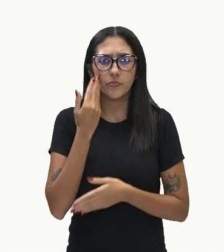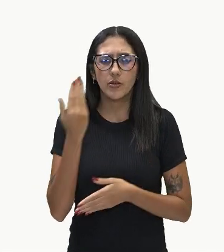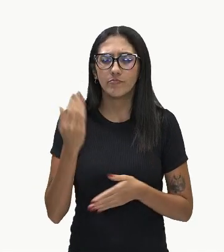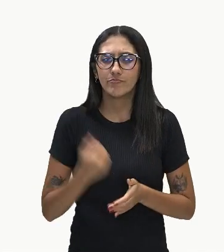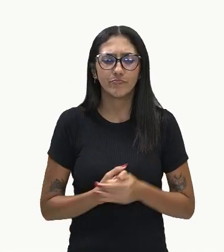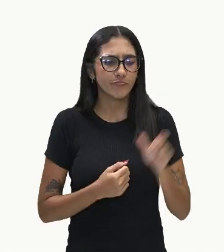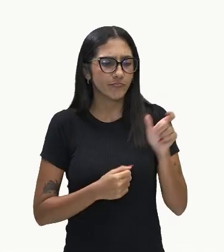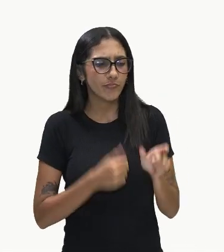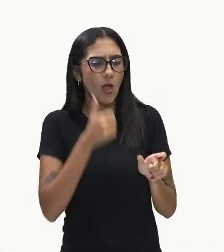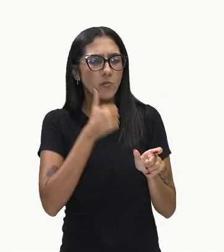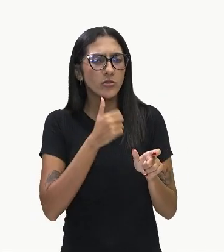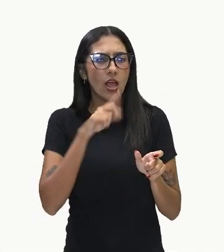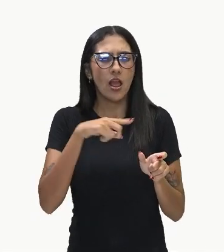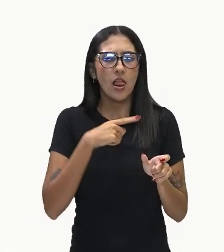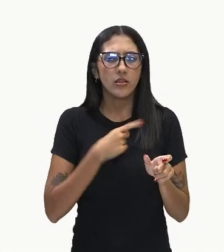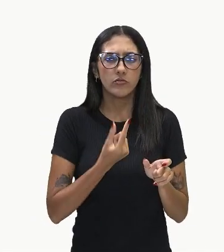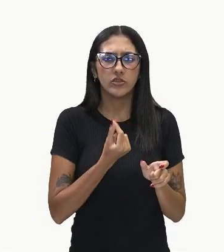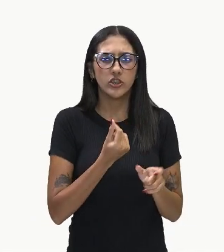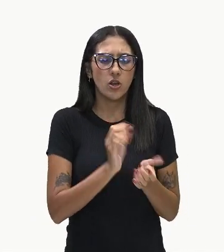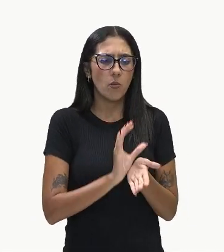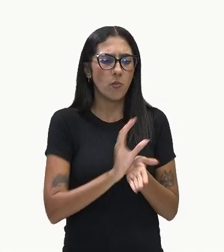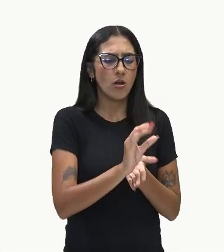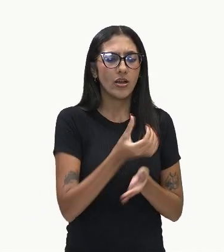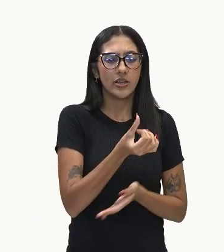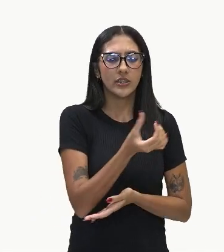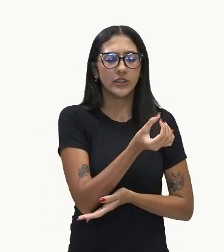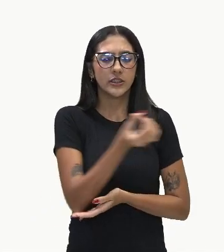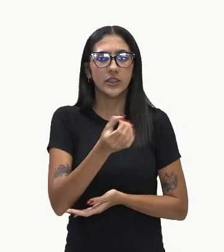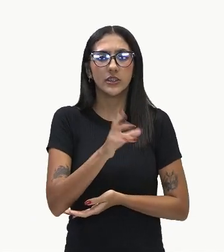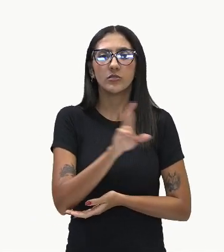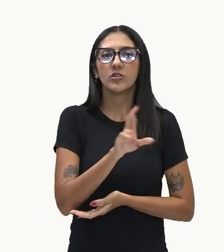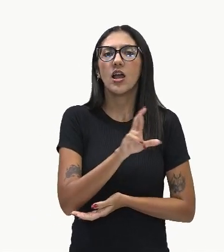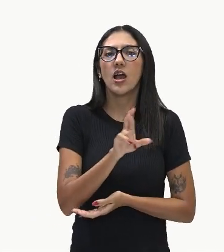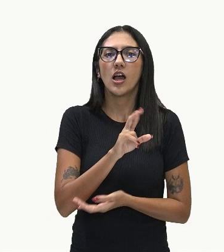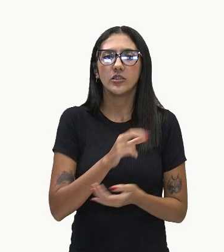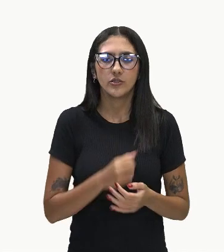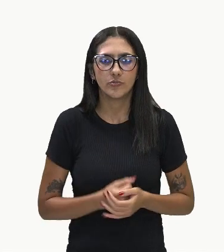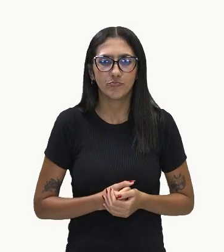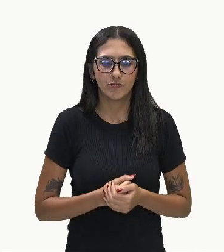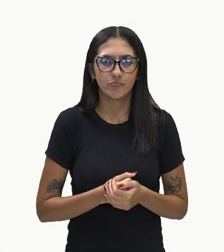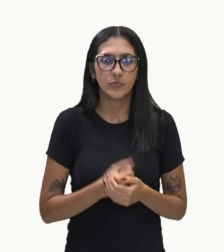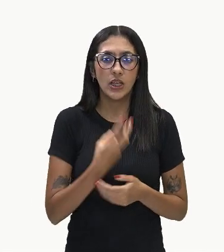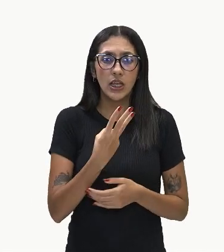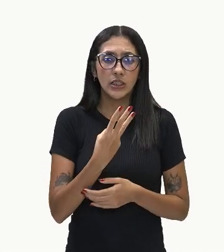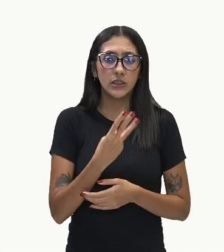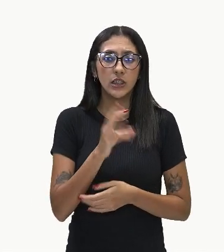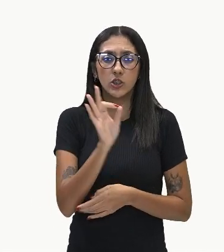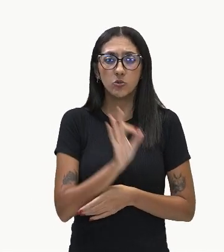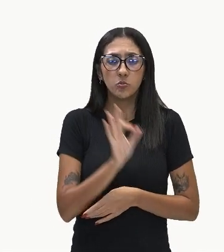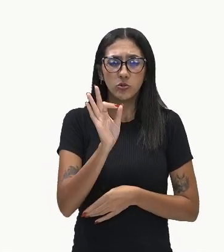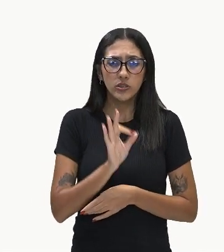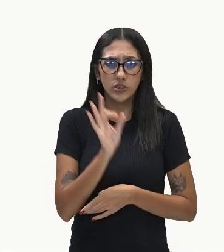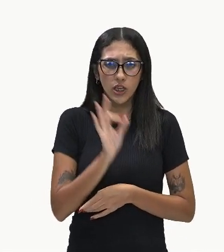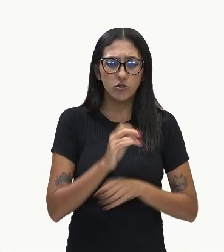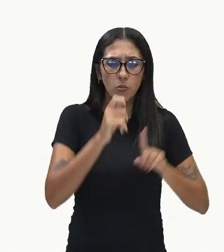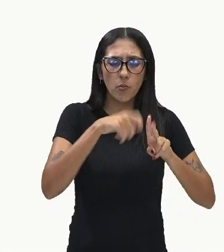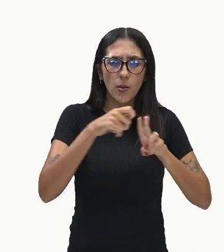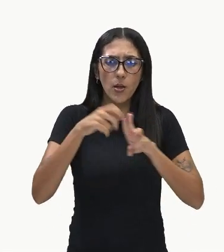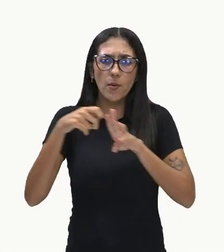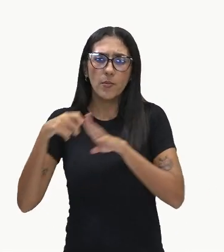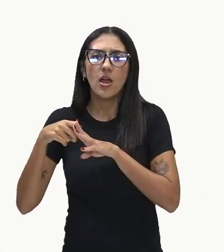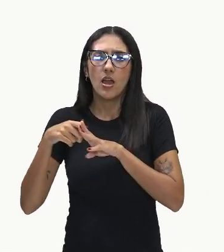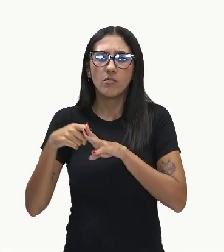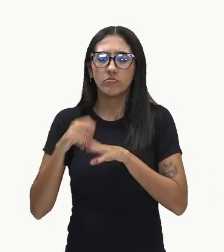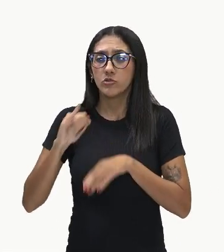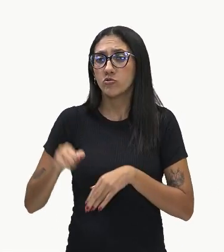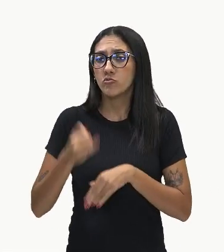Alice aplicou R$600 com rendimentos mensais de 3% a juros simples.